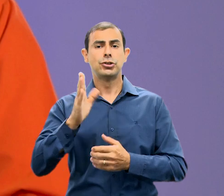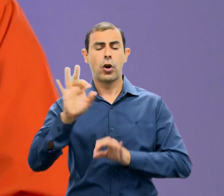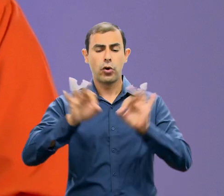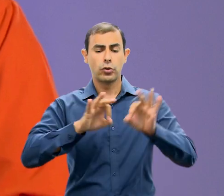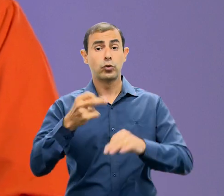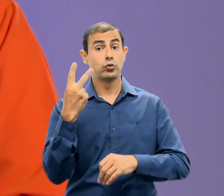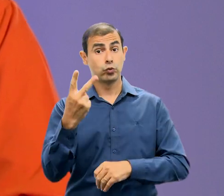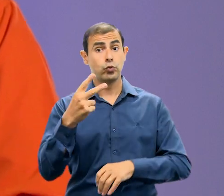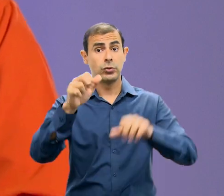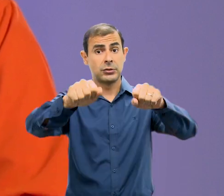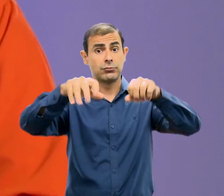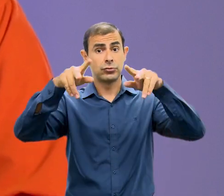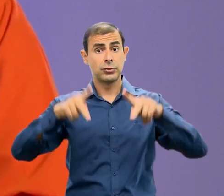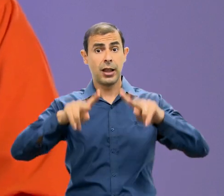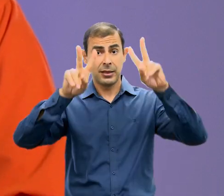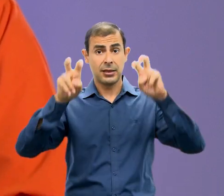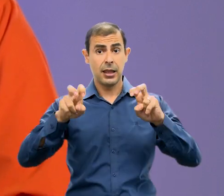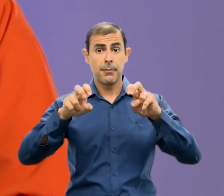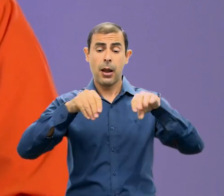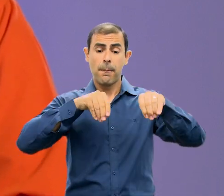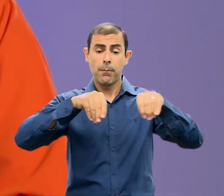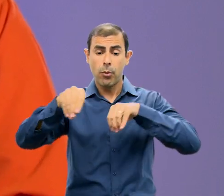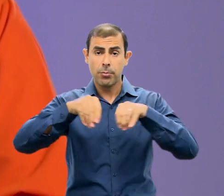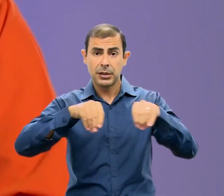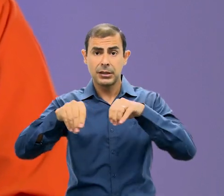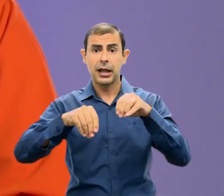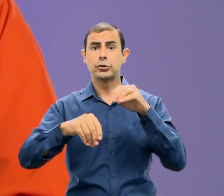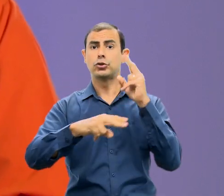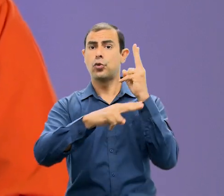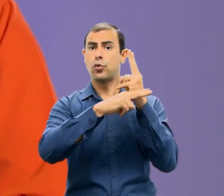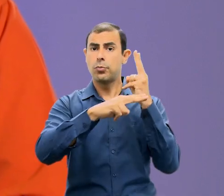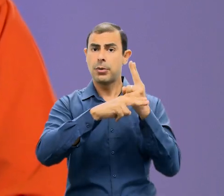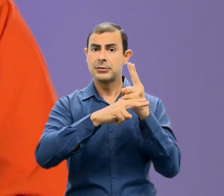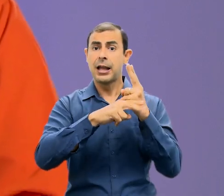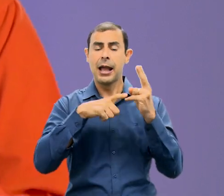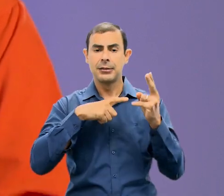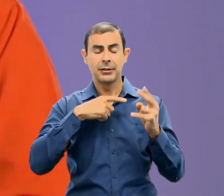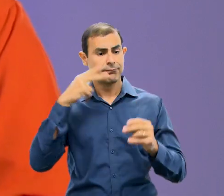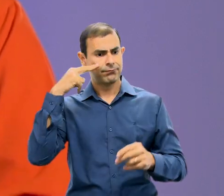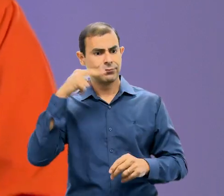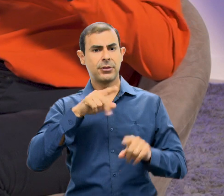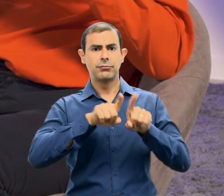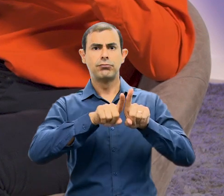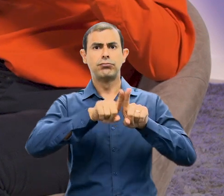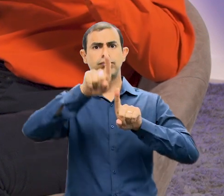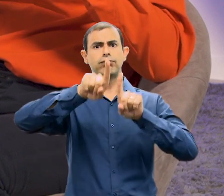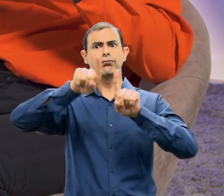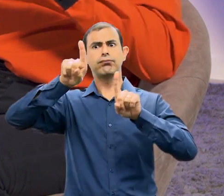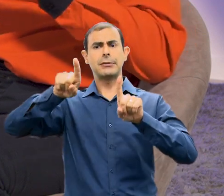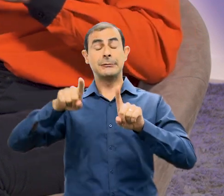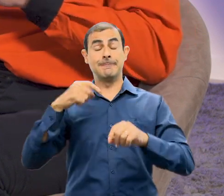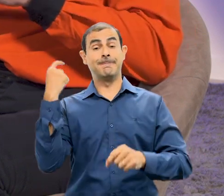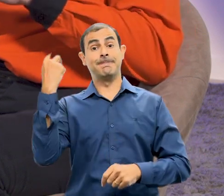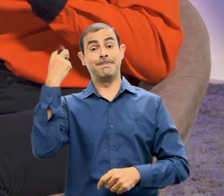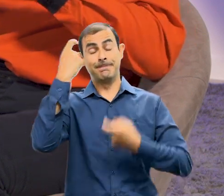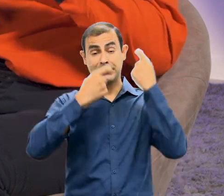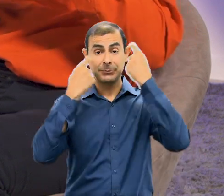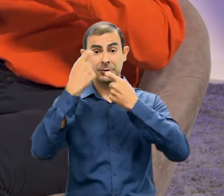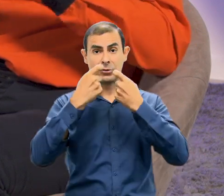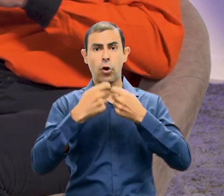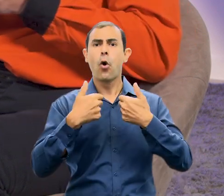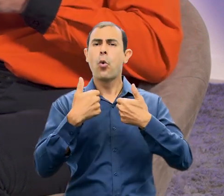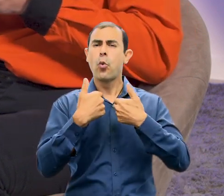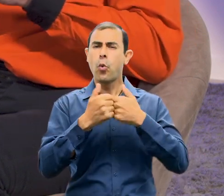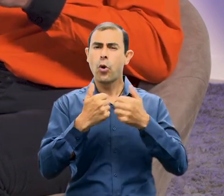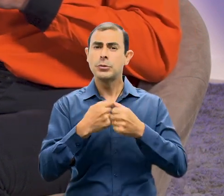públicas relacionadas à mobilidade urbana e não foi nos apresentado alguns dados preocupantes. Por exemplo, um veículo que trafega naquela condição, os ônibus,